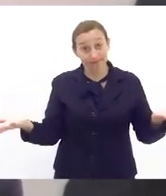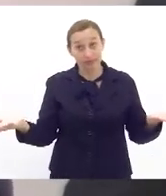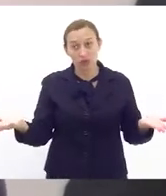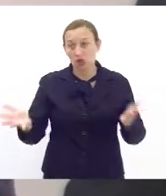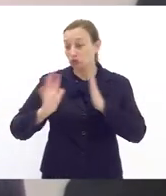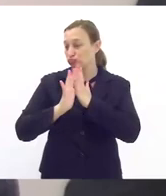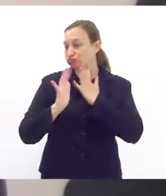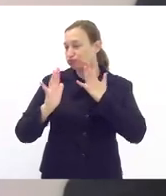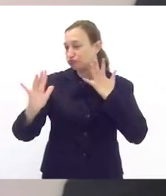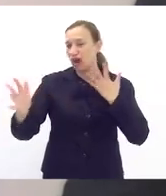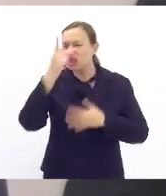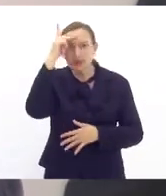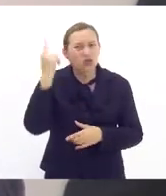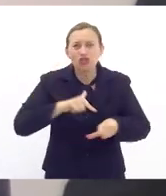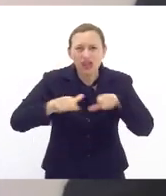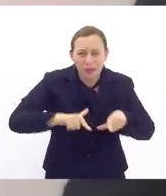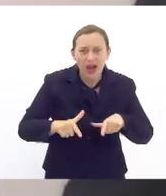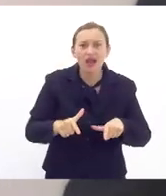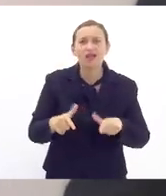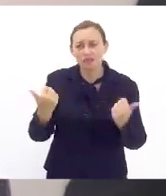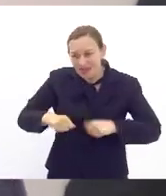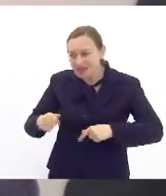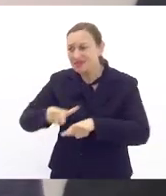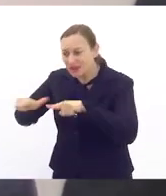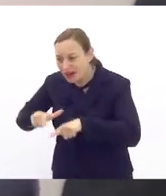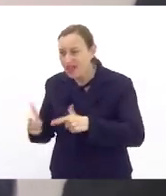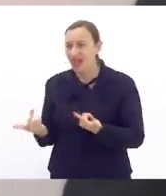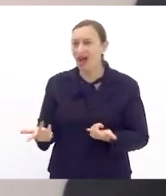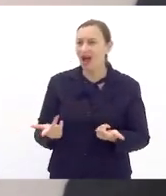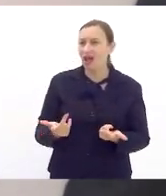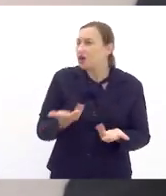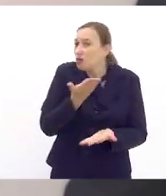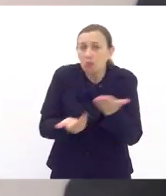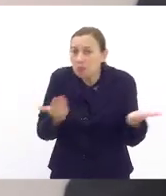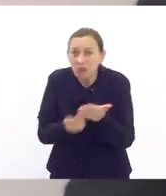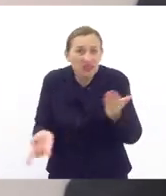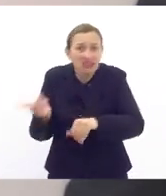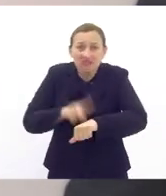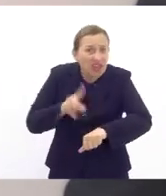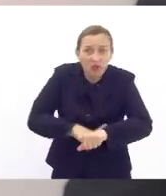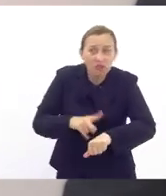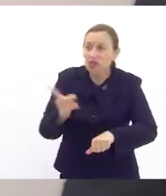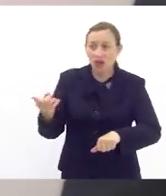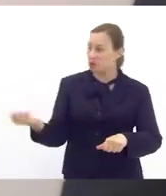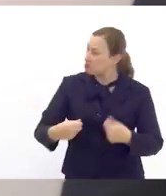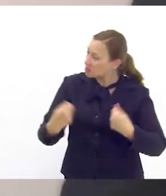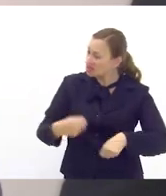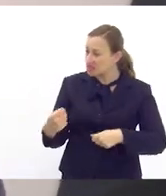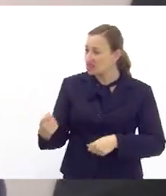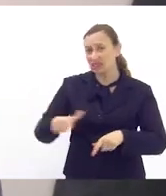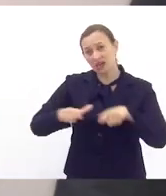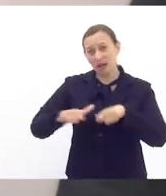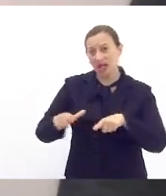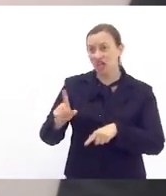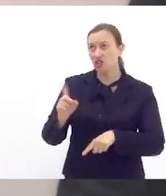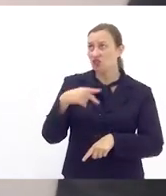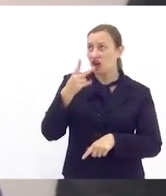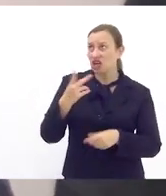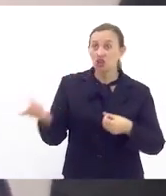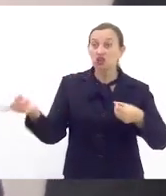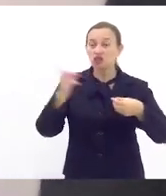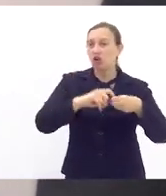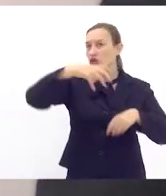médica as pessoas trabalham as pessoas têm família pô não pode perder quatro cinco horas atendimento ali dentro não tô falando só de religação de luz